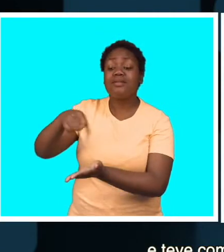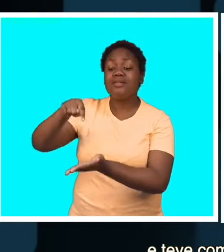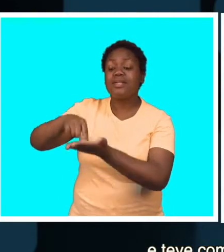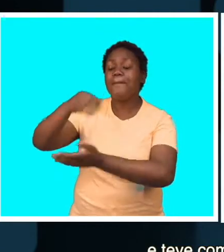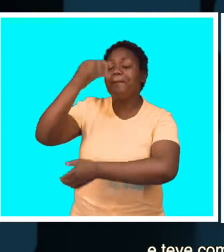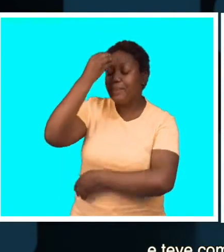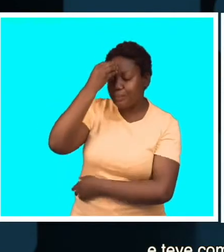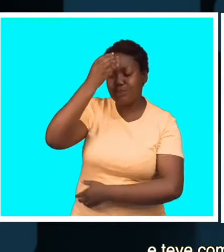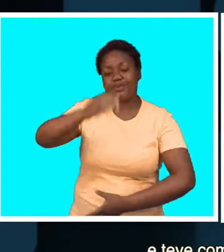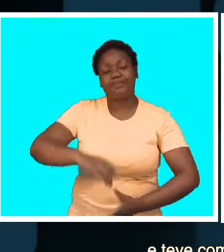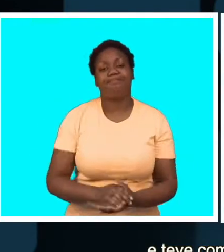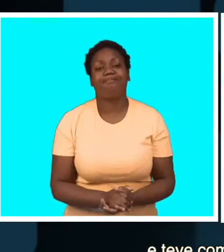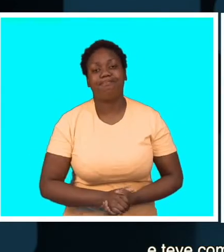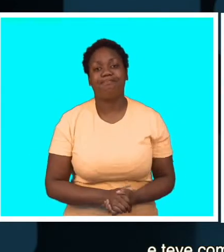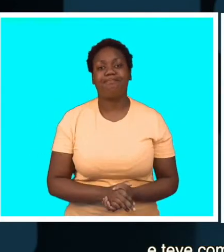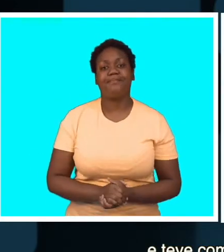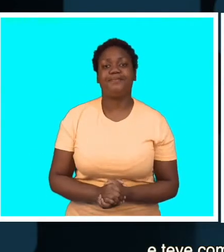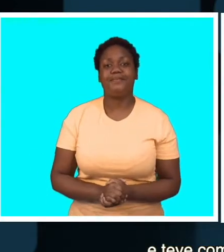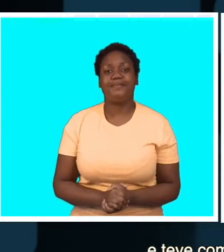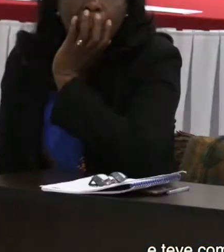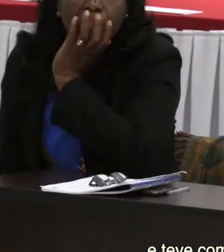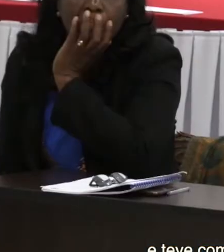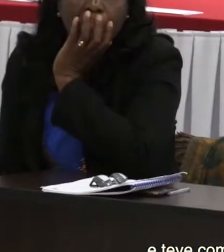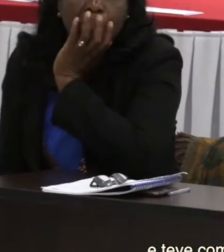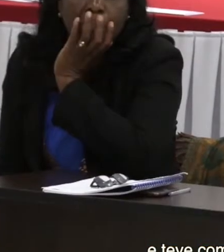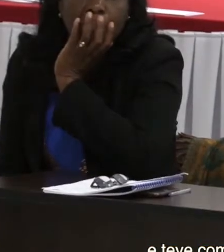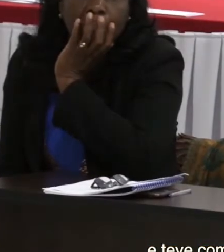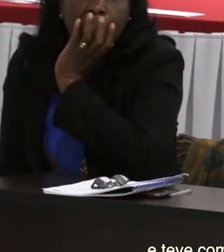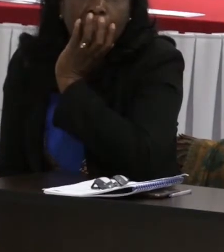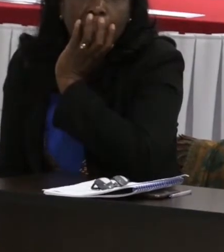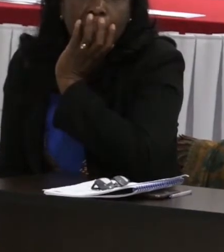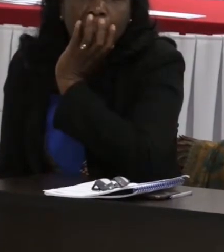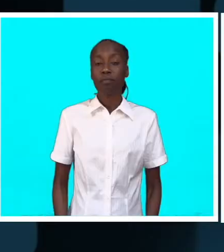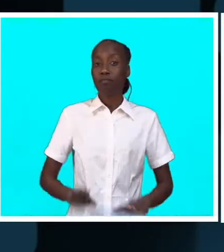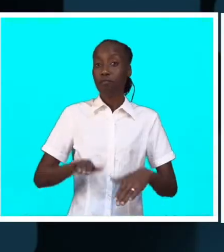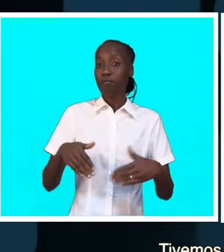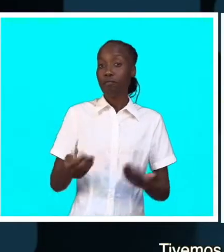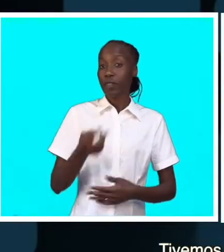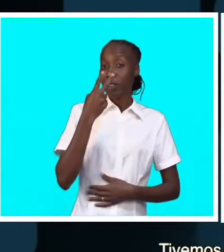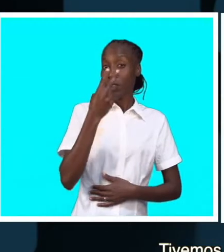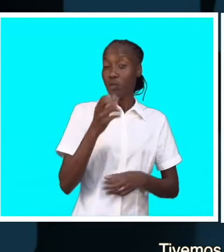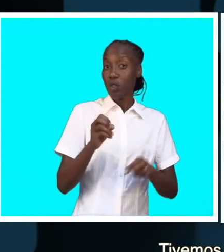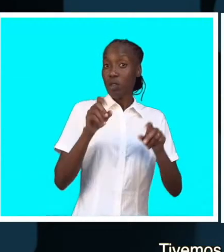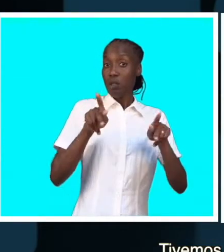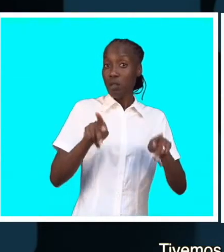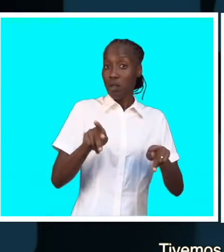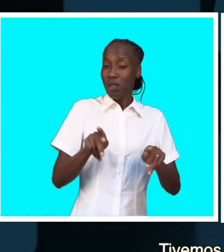como principal objetivo garantir que os formandos melhorem a sua dieta. Vimos também a